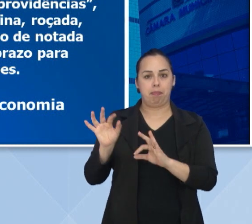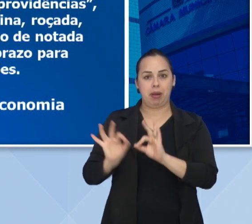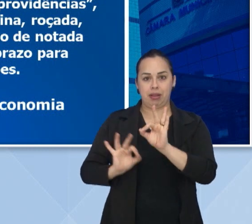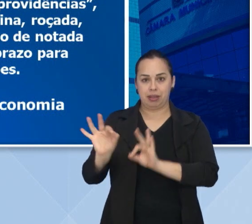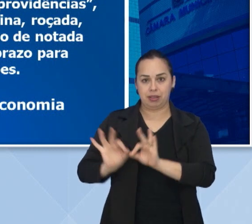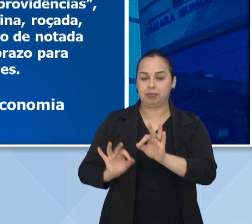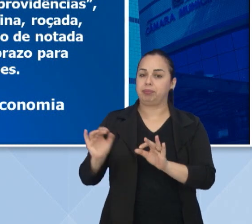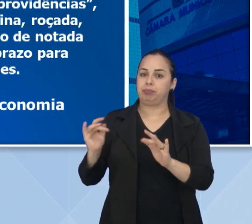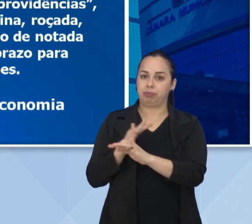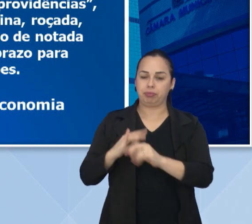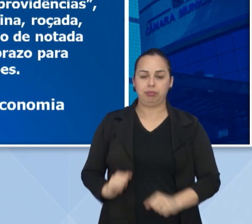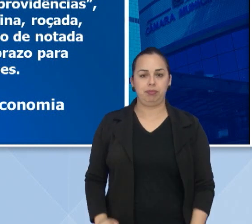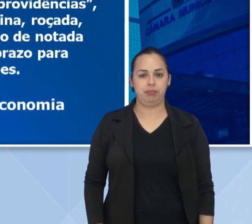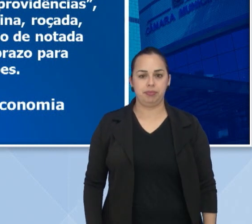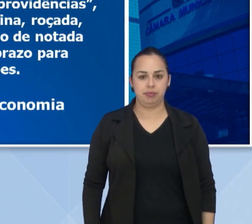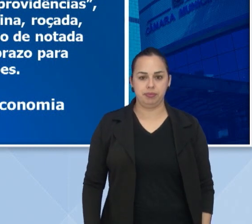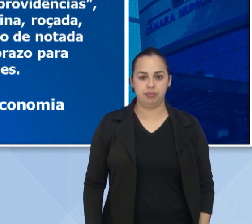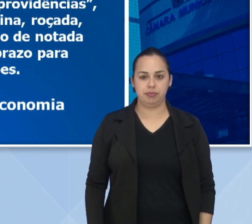Urbano.